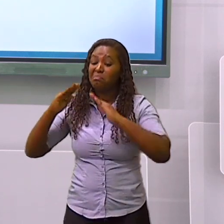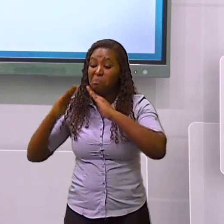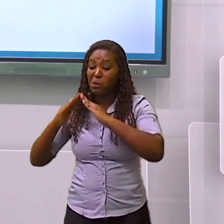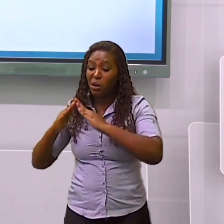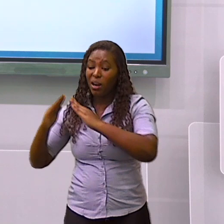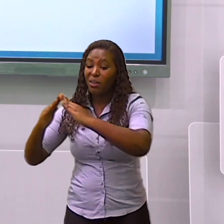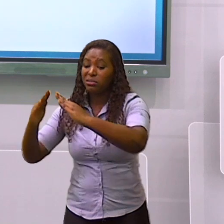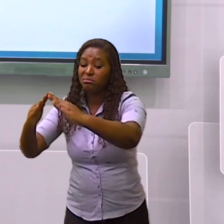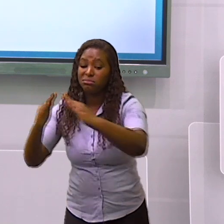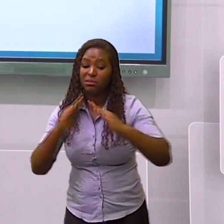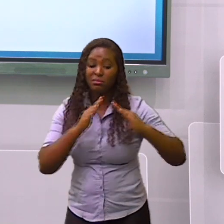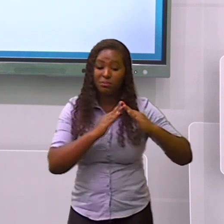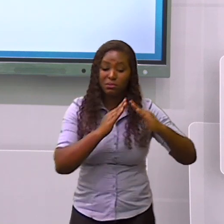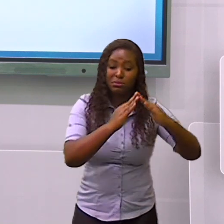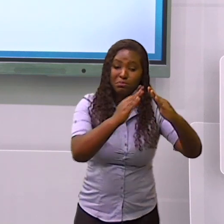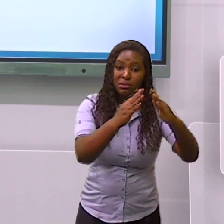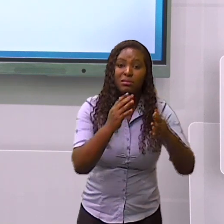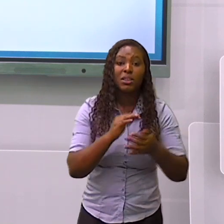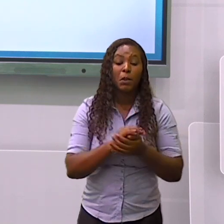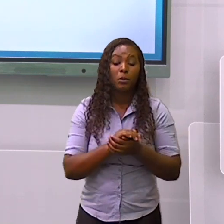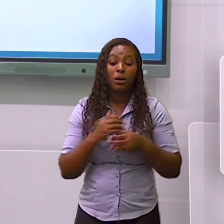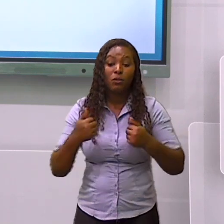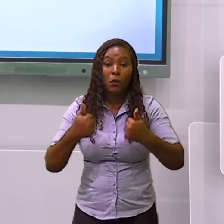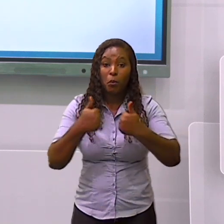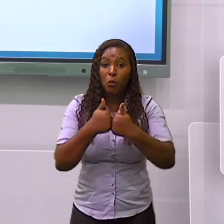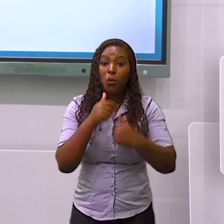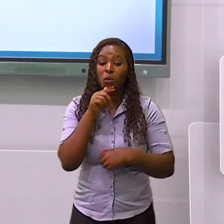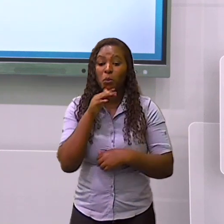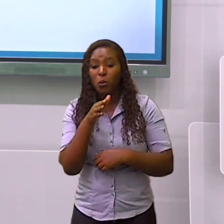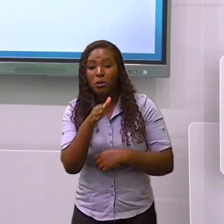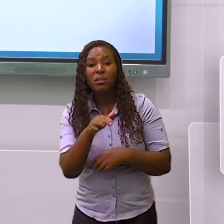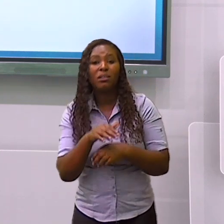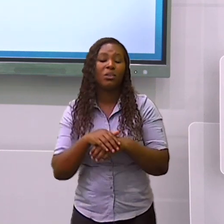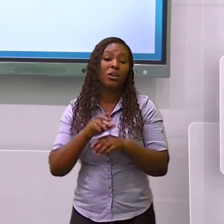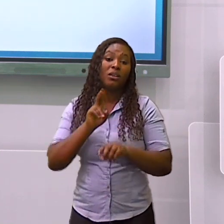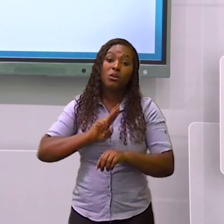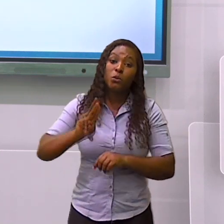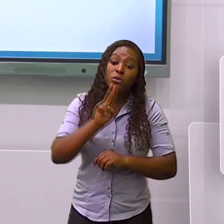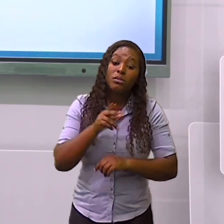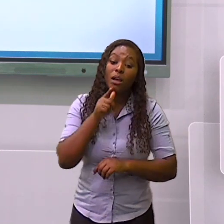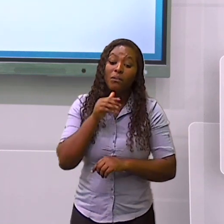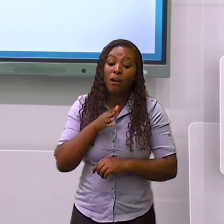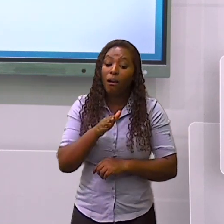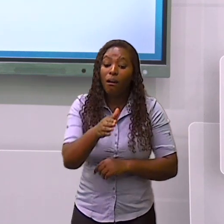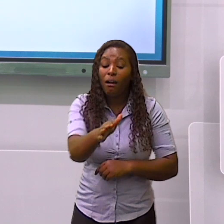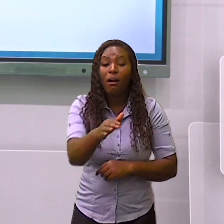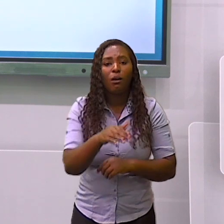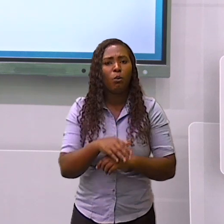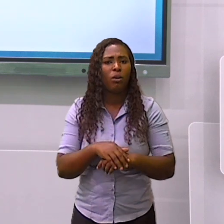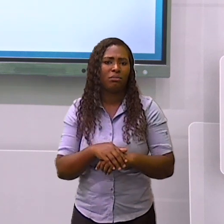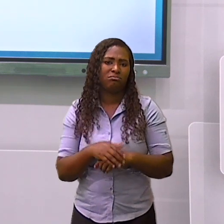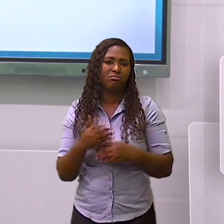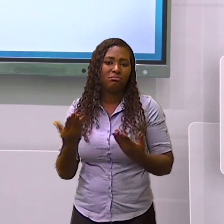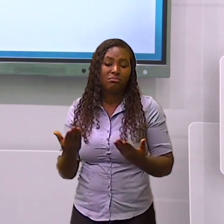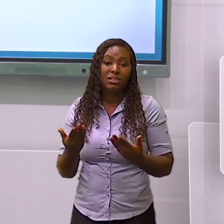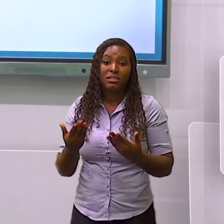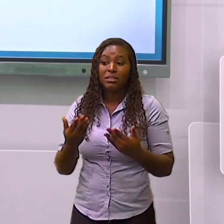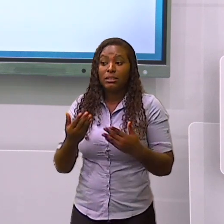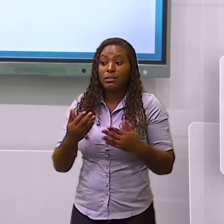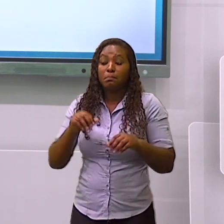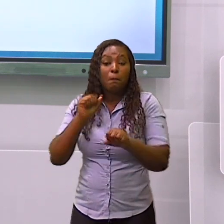plantação, utilizavam para tratar dos animais. Então, ali eles tiveram todo esse processo, a sua